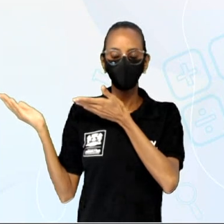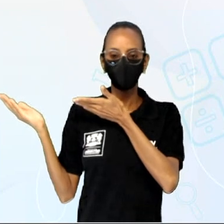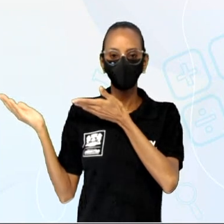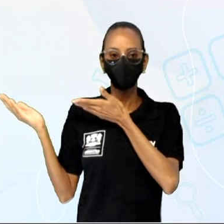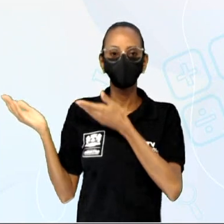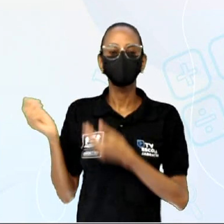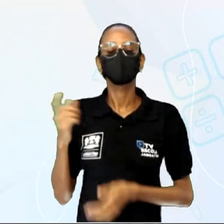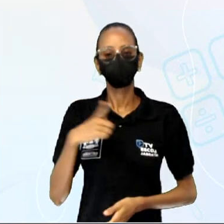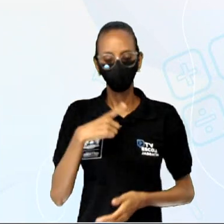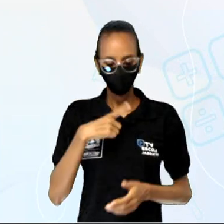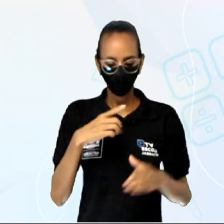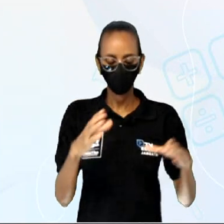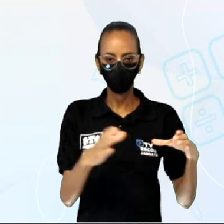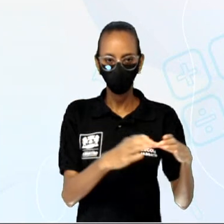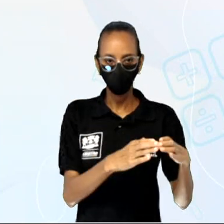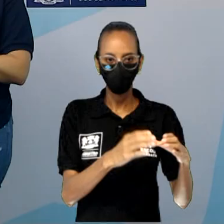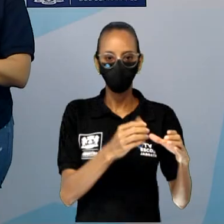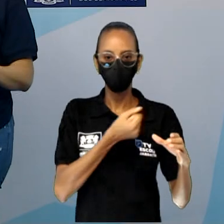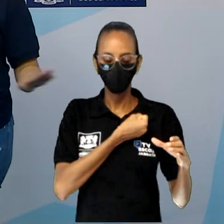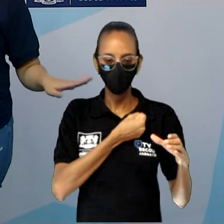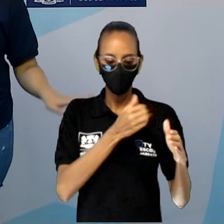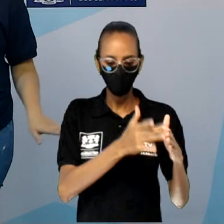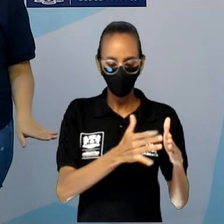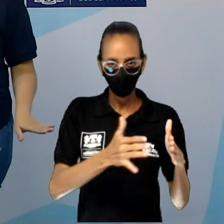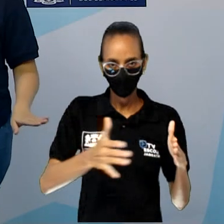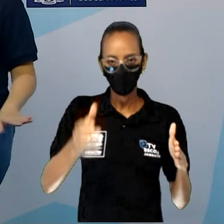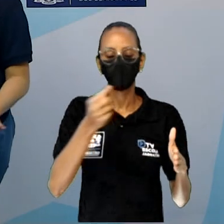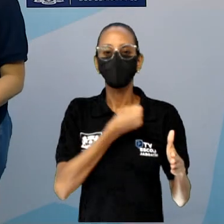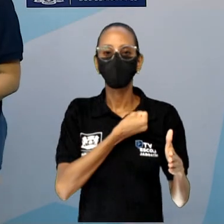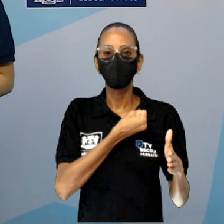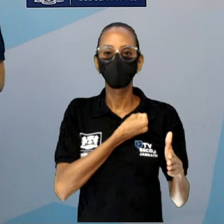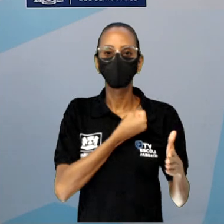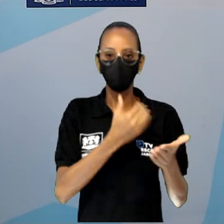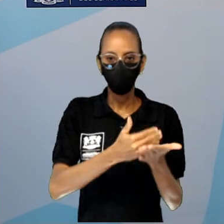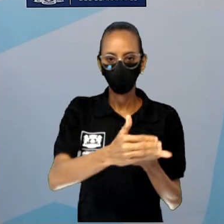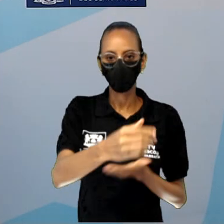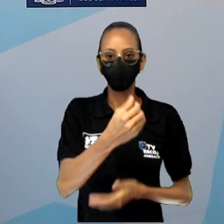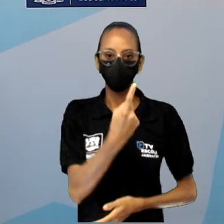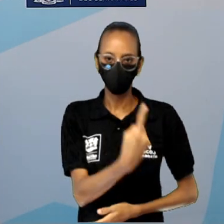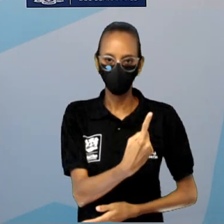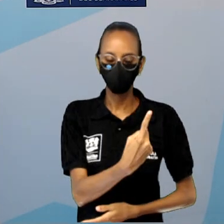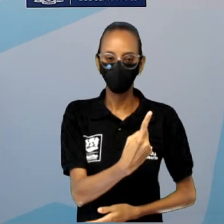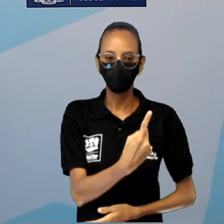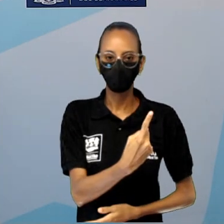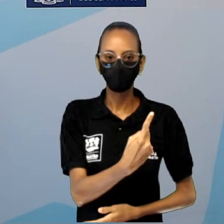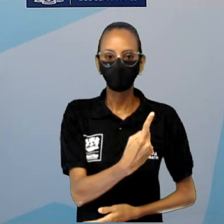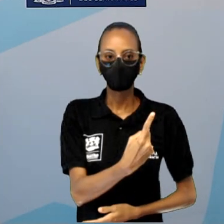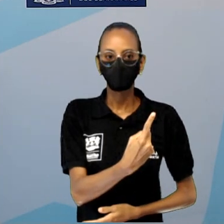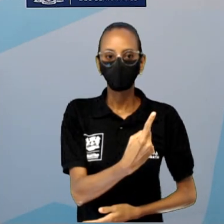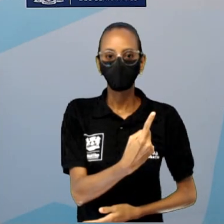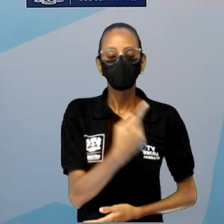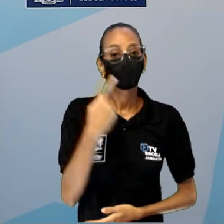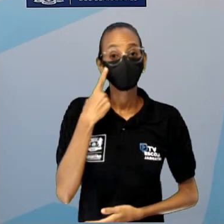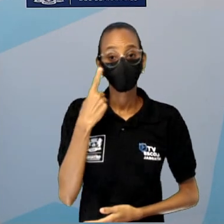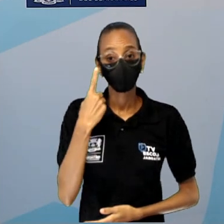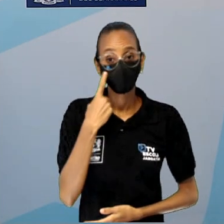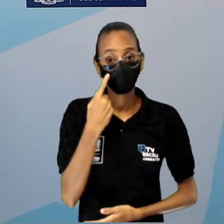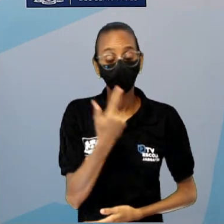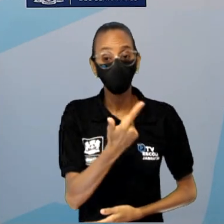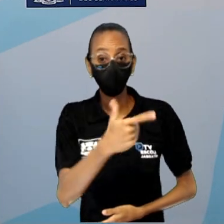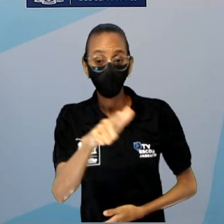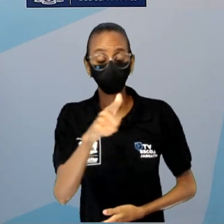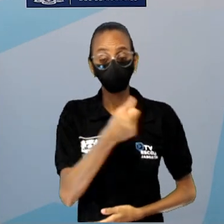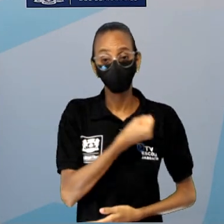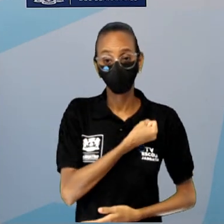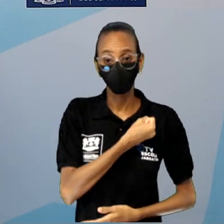número 1, então 1 é divisor de todos os números. E aí a gente vai ter que buscar qual que é outro